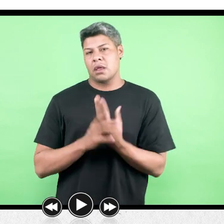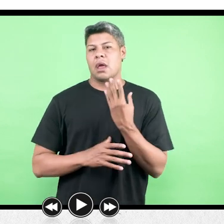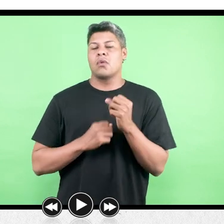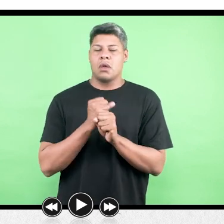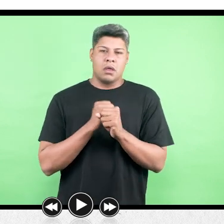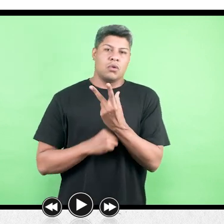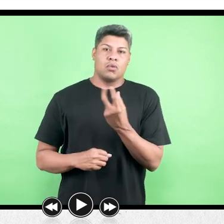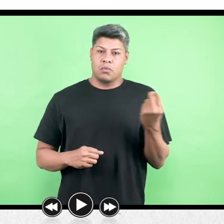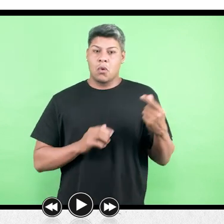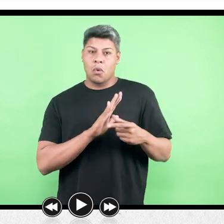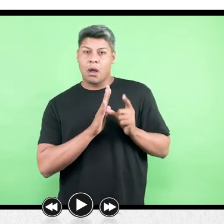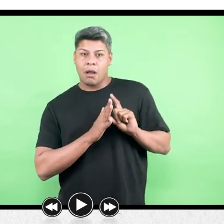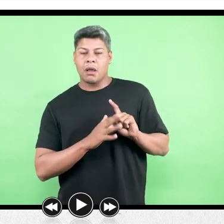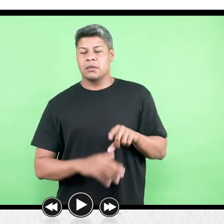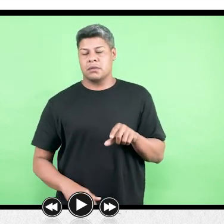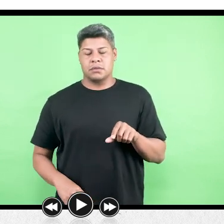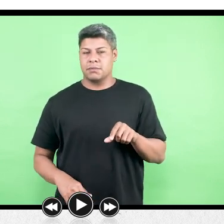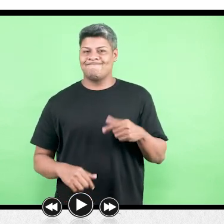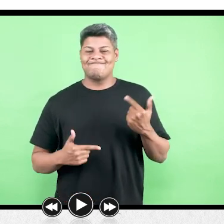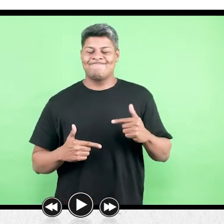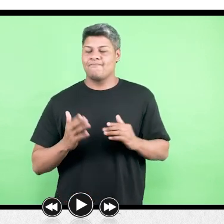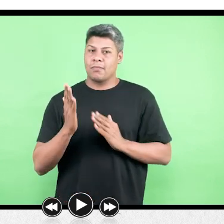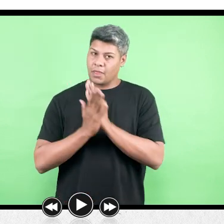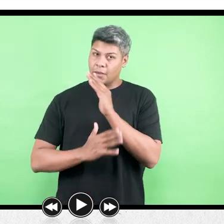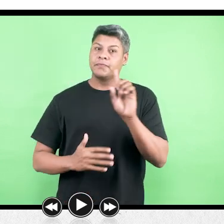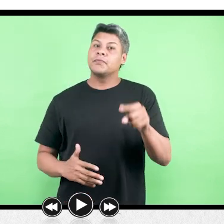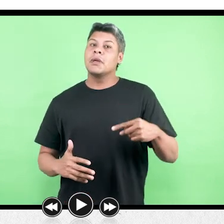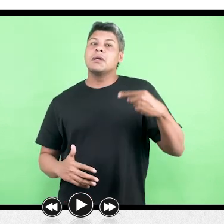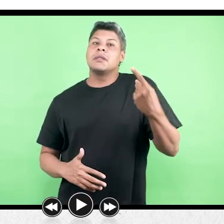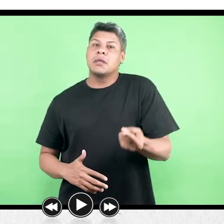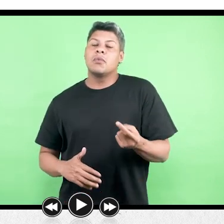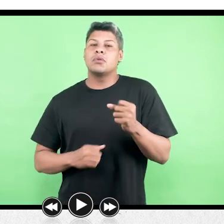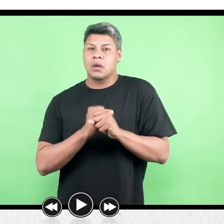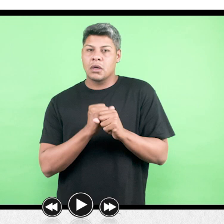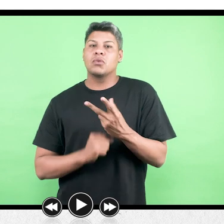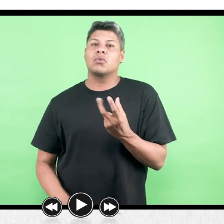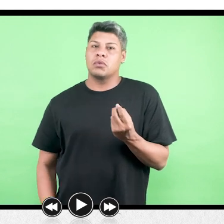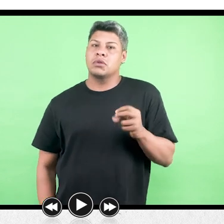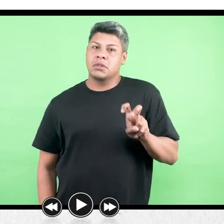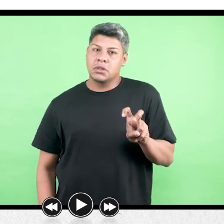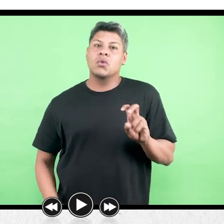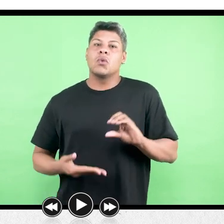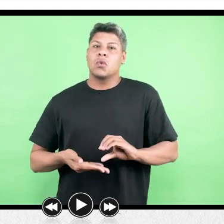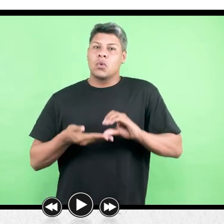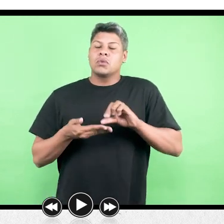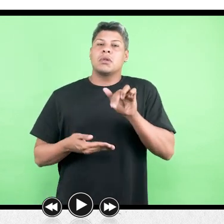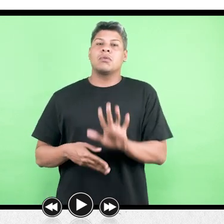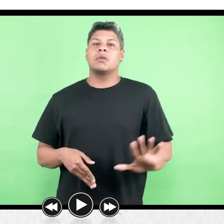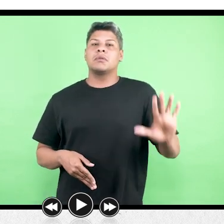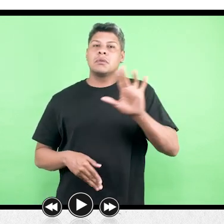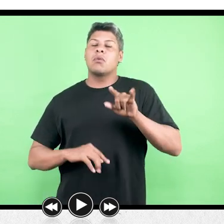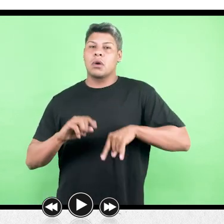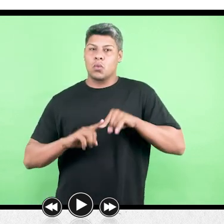cobrança em lugar nenhum pelo uso da água. Aí, posteriormente, em 2005, uma resolução do Conselho Nacional de Recursos